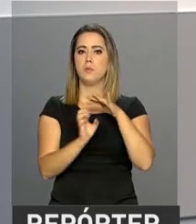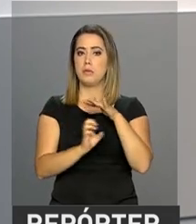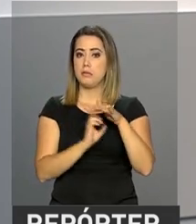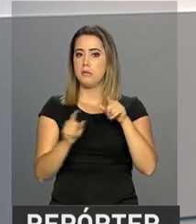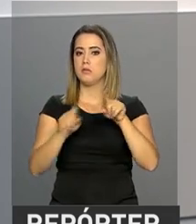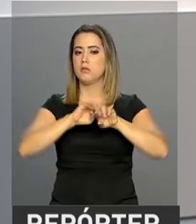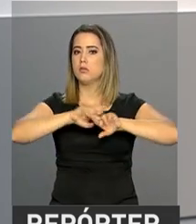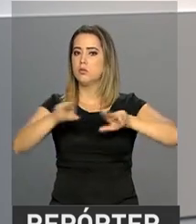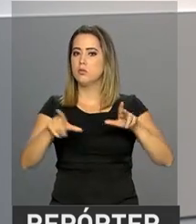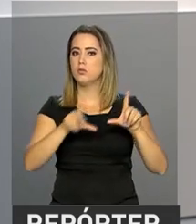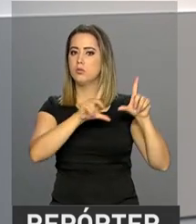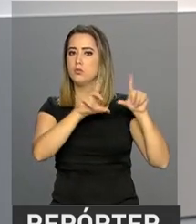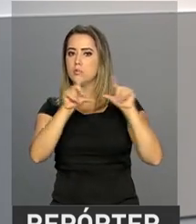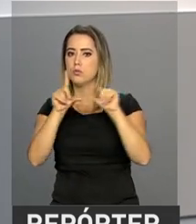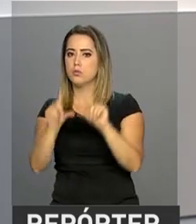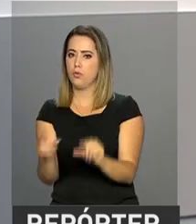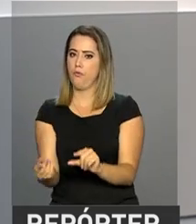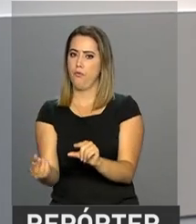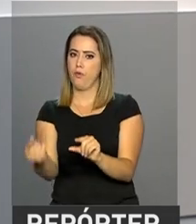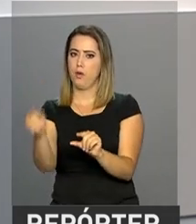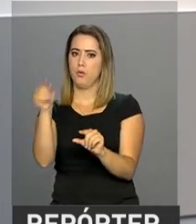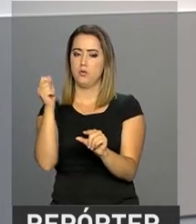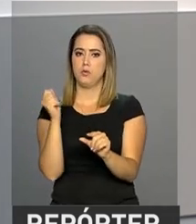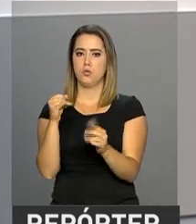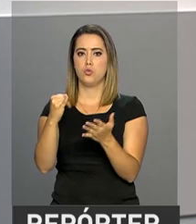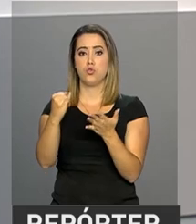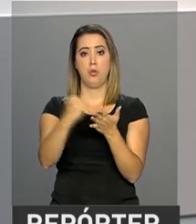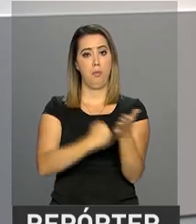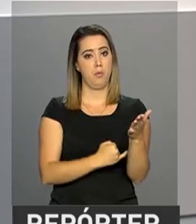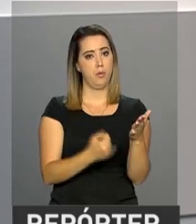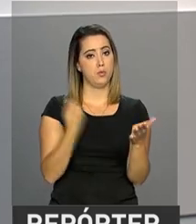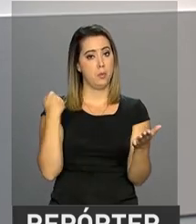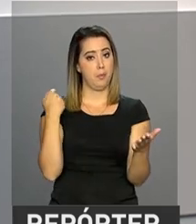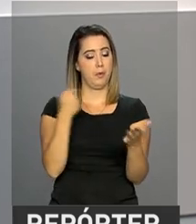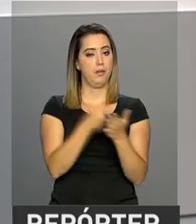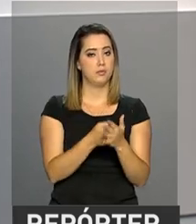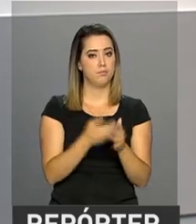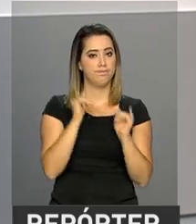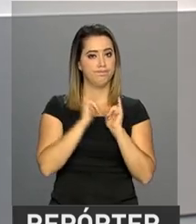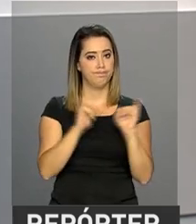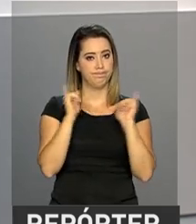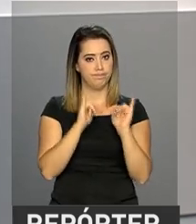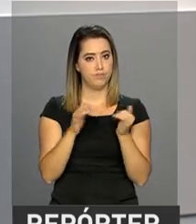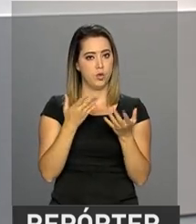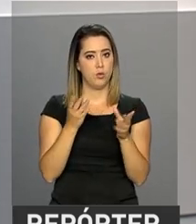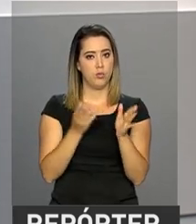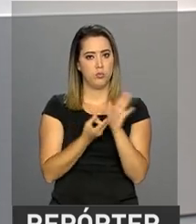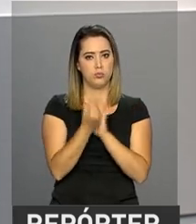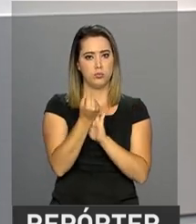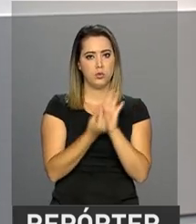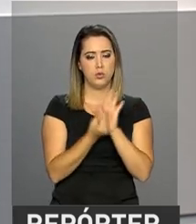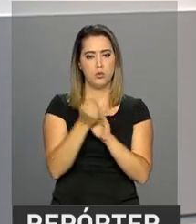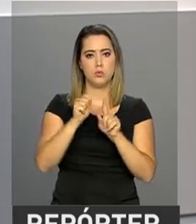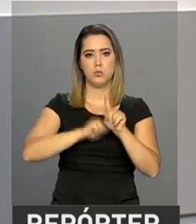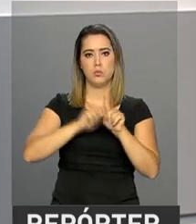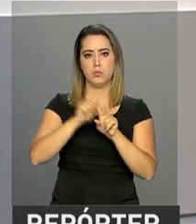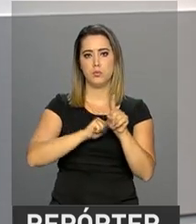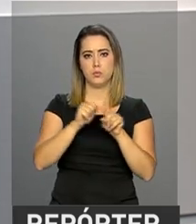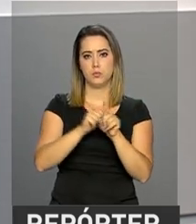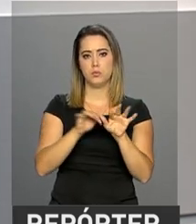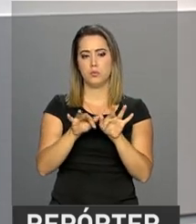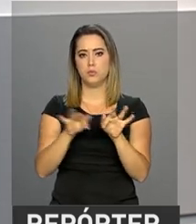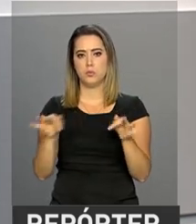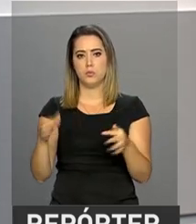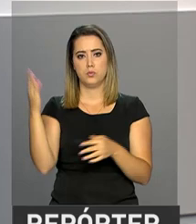empresas que reduziram indevidamente o valor de tributos a serem pagos ao lançarem os cálculos mensais no portal do simples